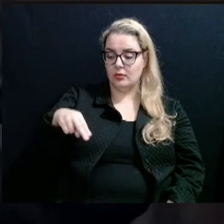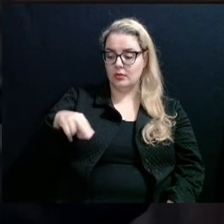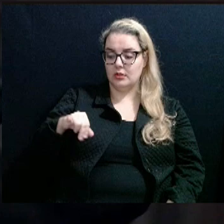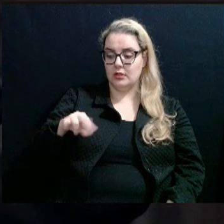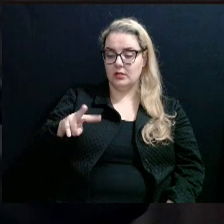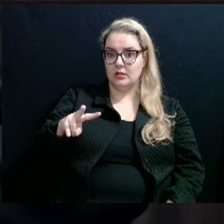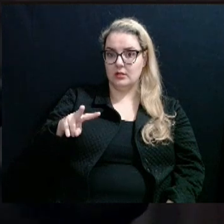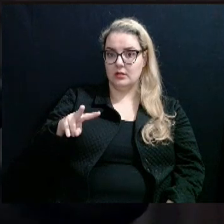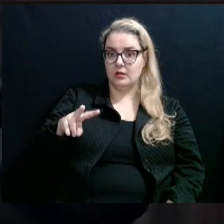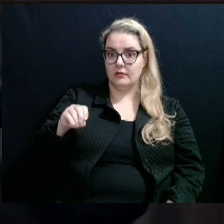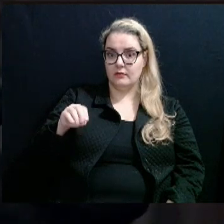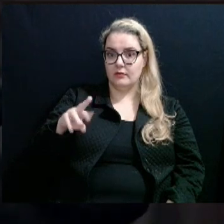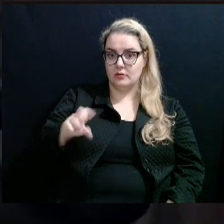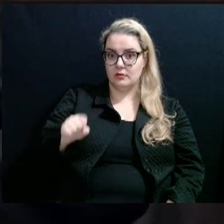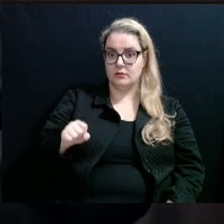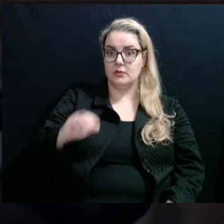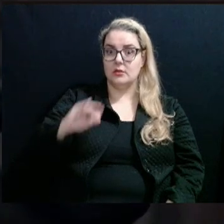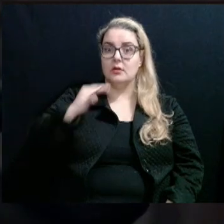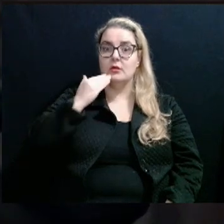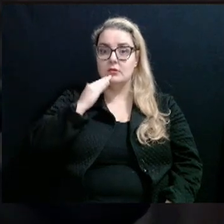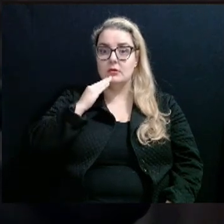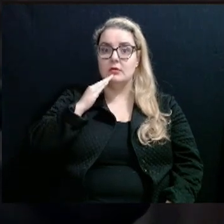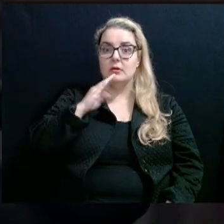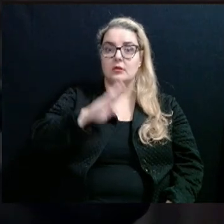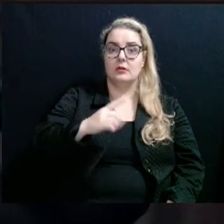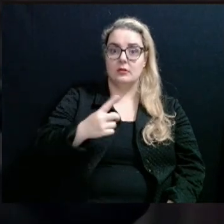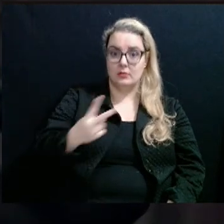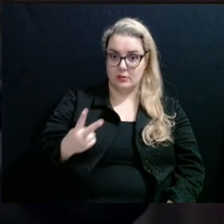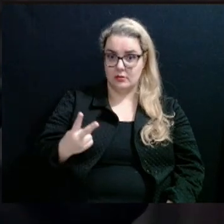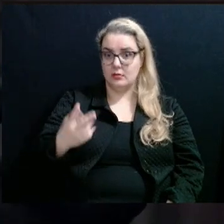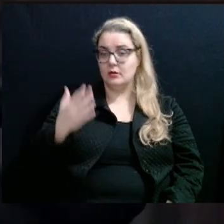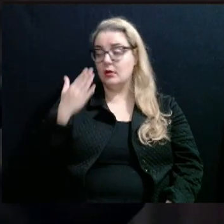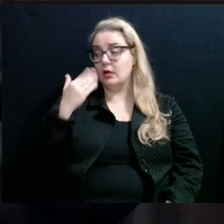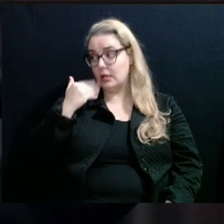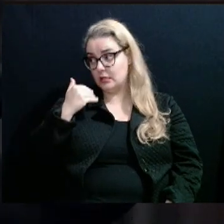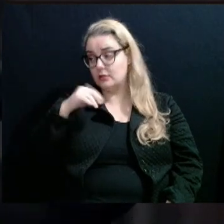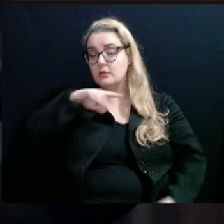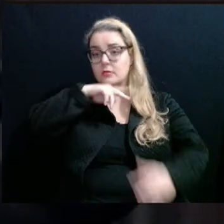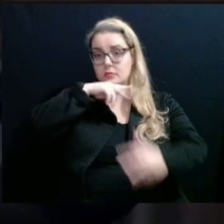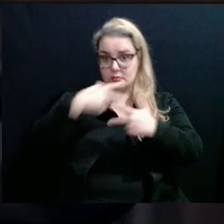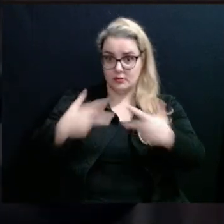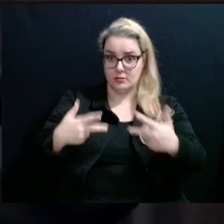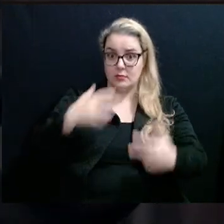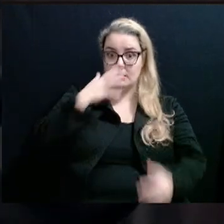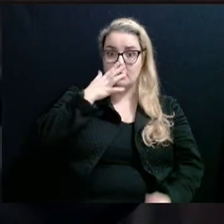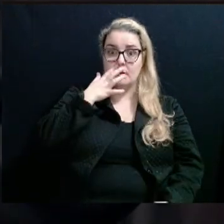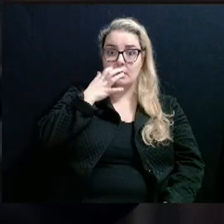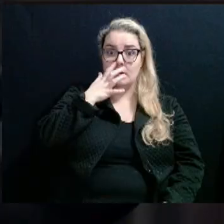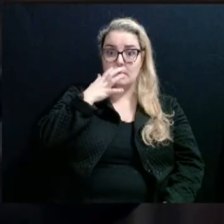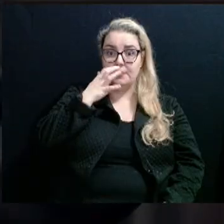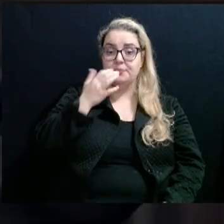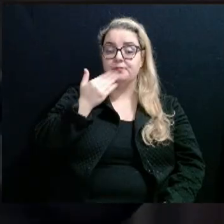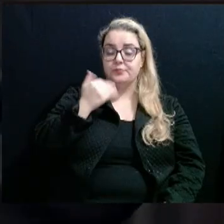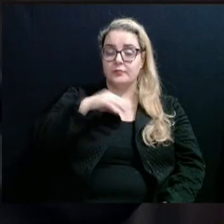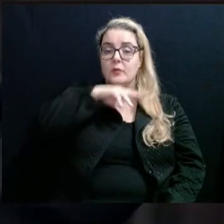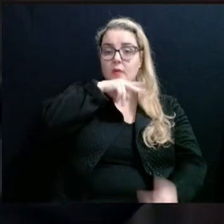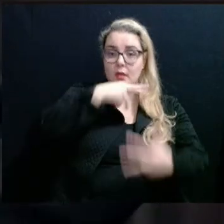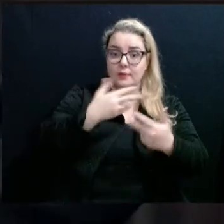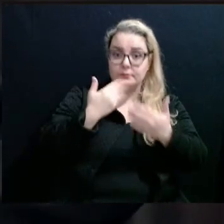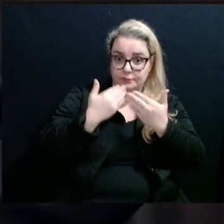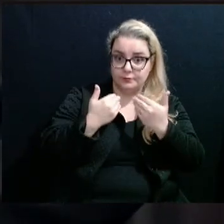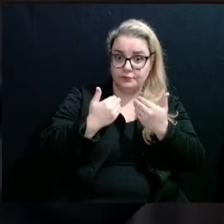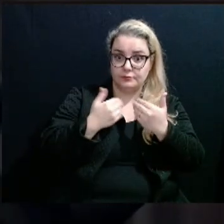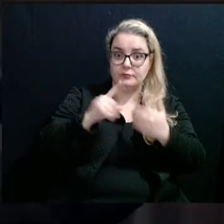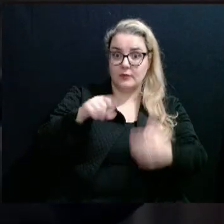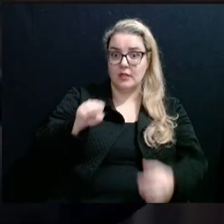vitamina B12. Uhum. Tá? A ração do animal, dos animais, os alimentos que os animais comem, eles são suplementados com